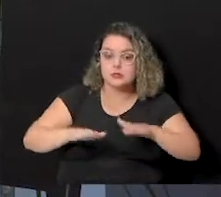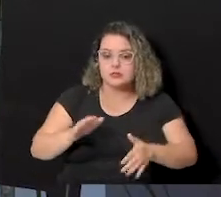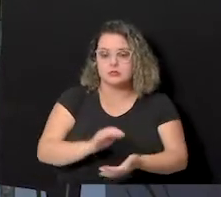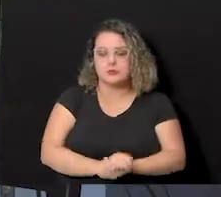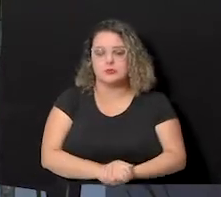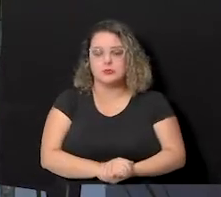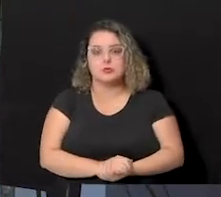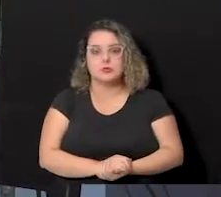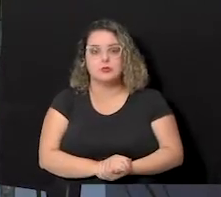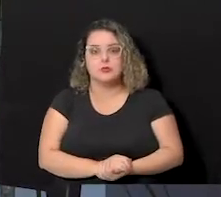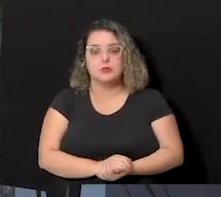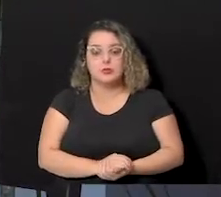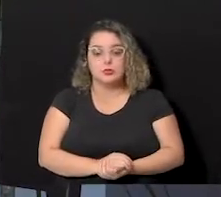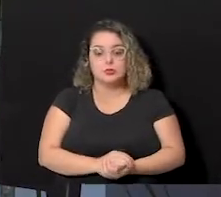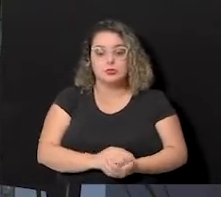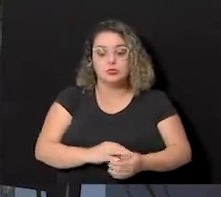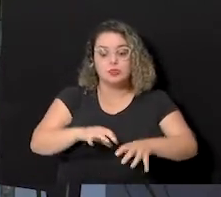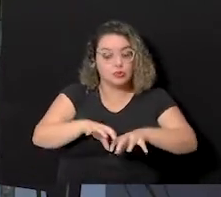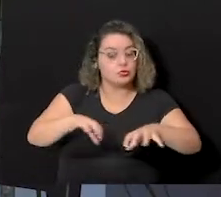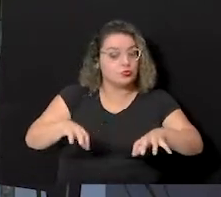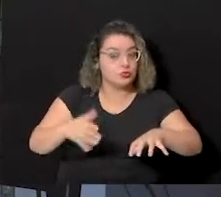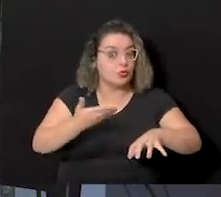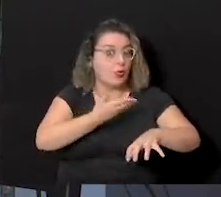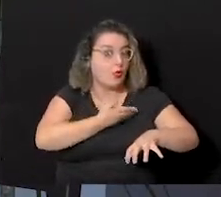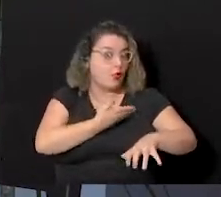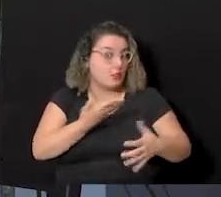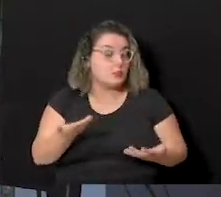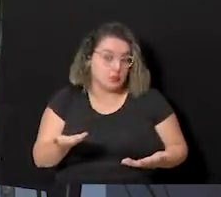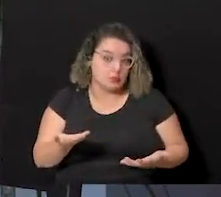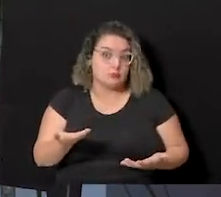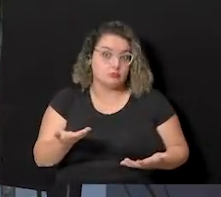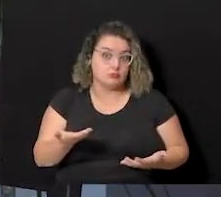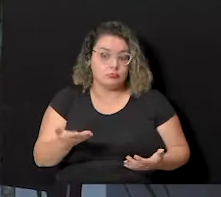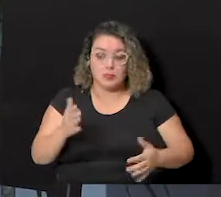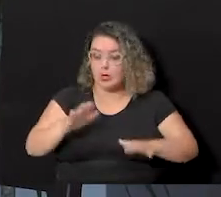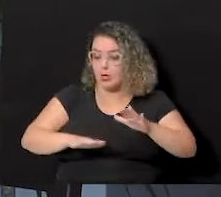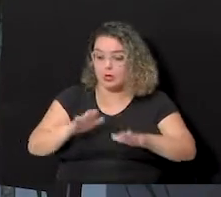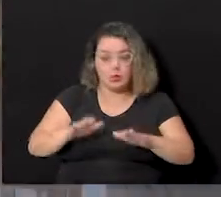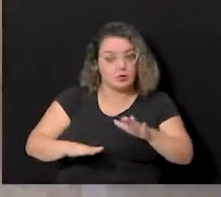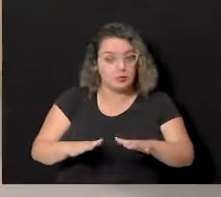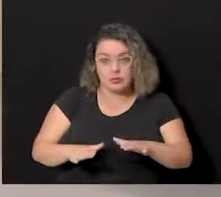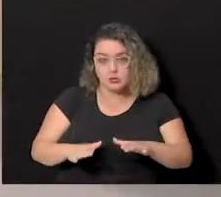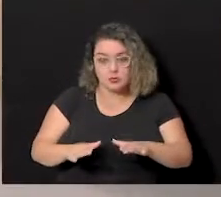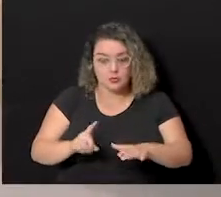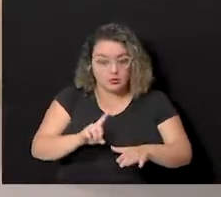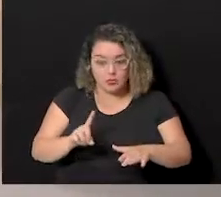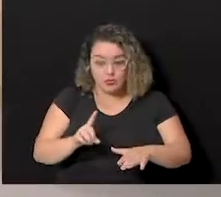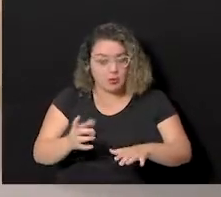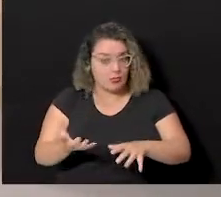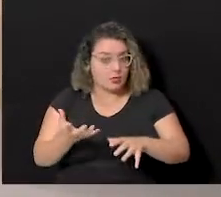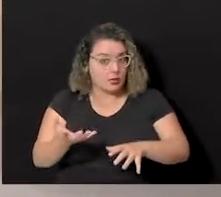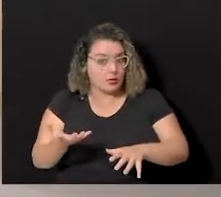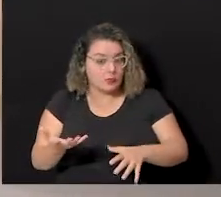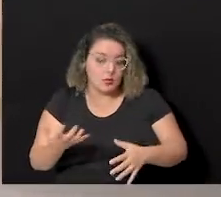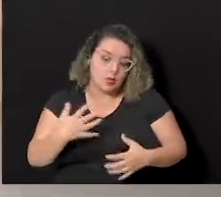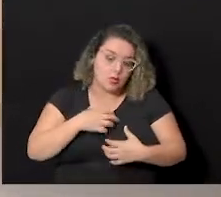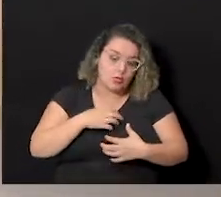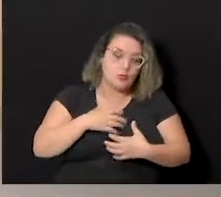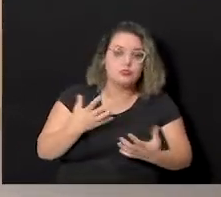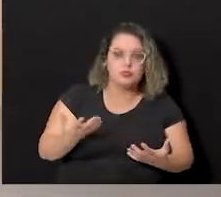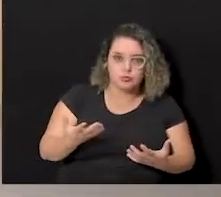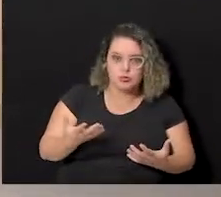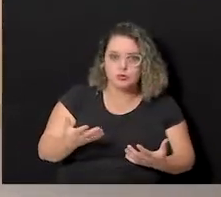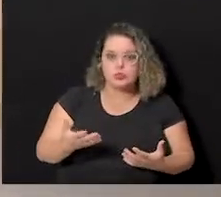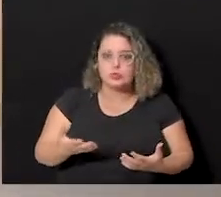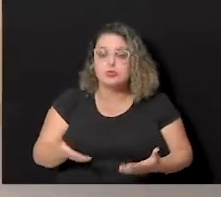vezes, dividir um espaço com um amigo, né? Às vezes não é necessariamente o que você busca, mas pode ser uma forma